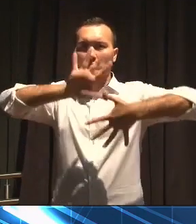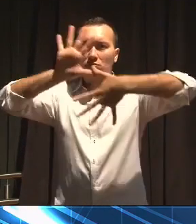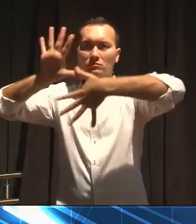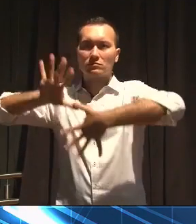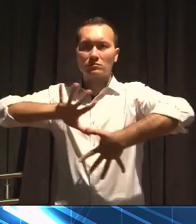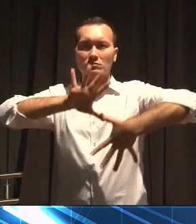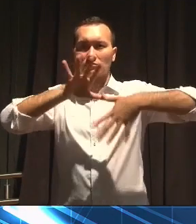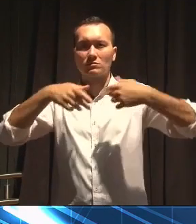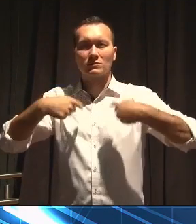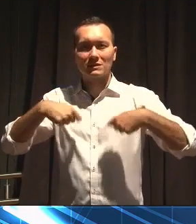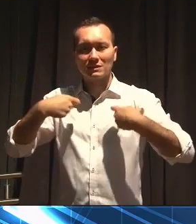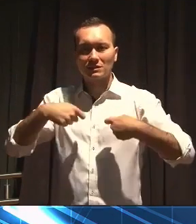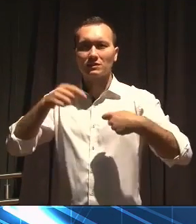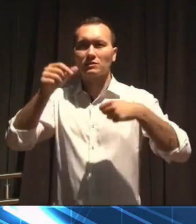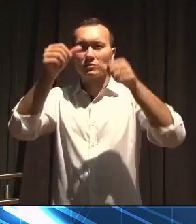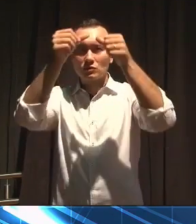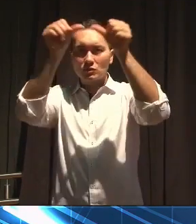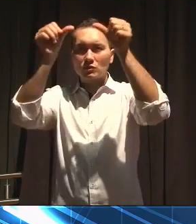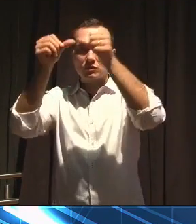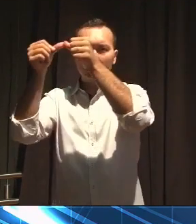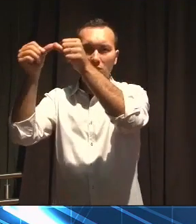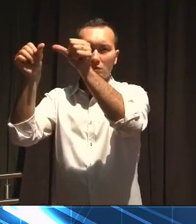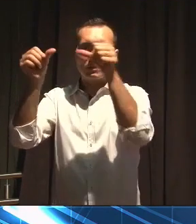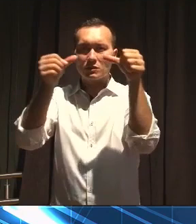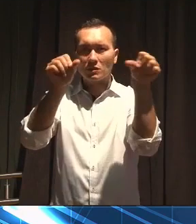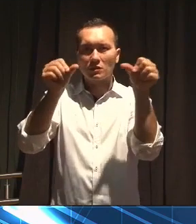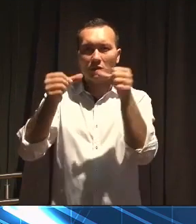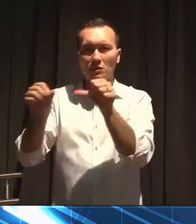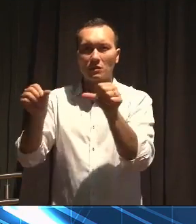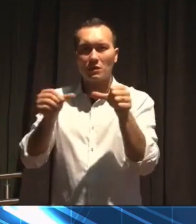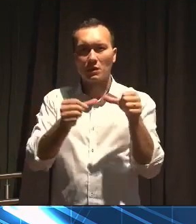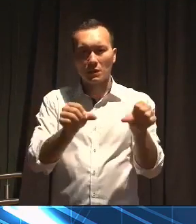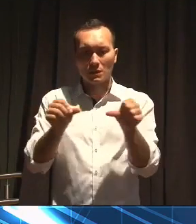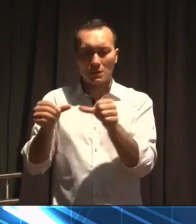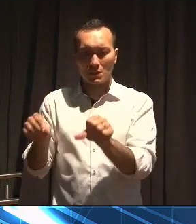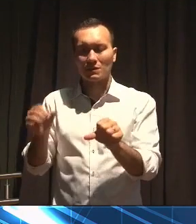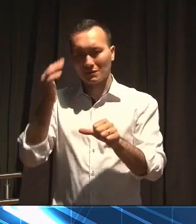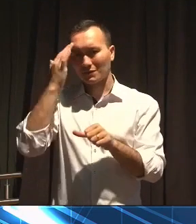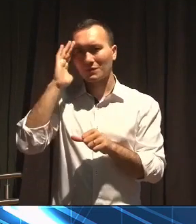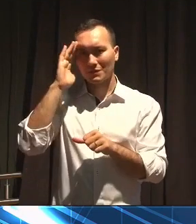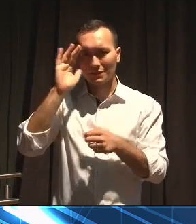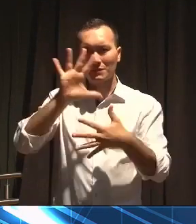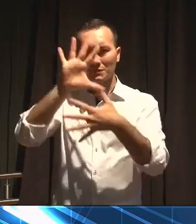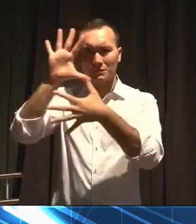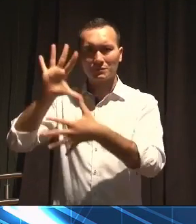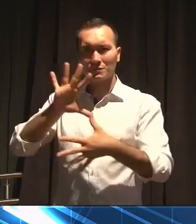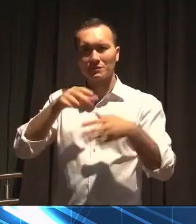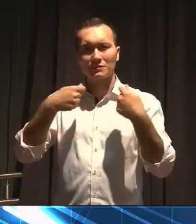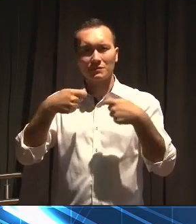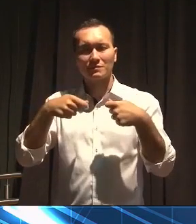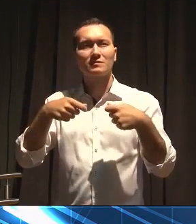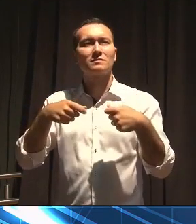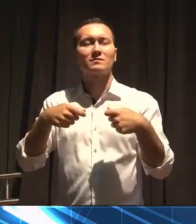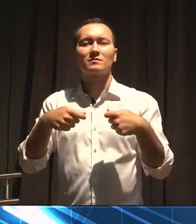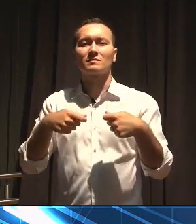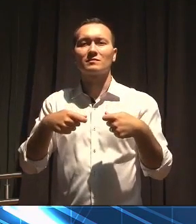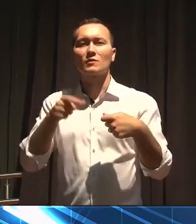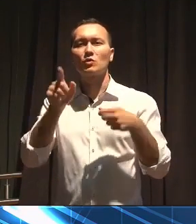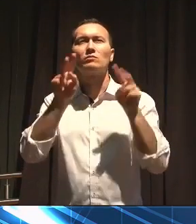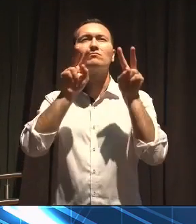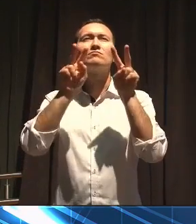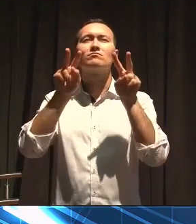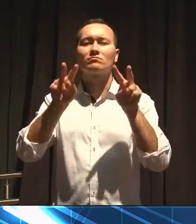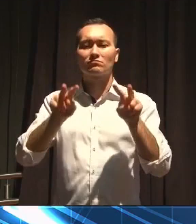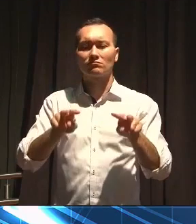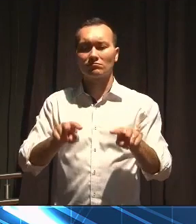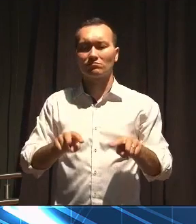tag, principalmente quando a gente está falando de AWS. A gente precisa ser sabido de quem é aquele projeto, de quem é aquele produto e quem é